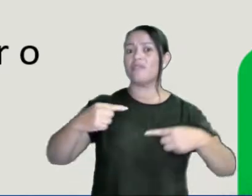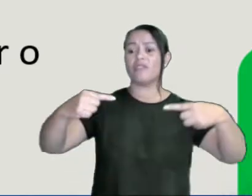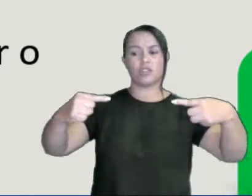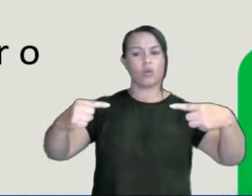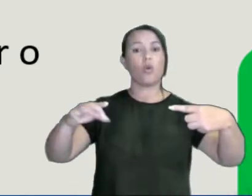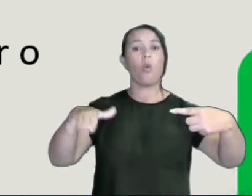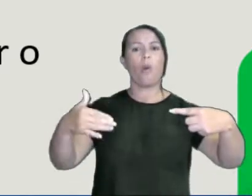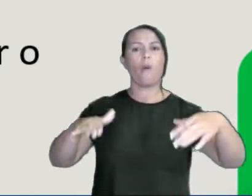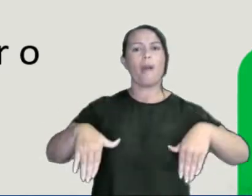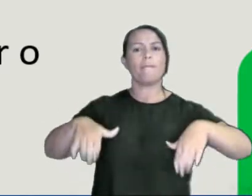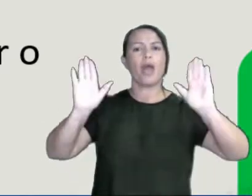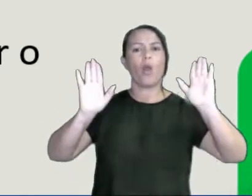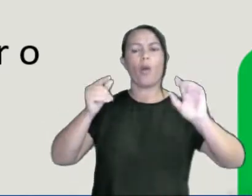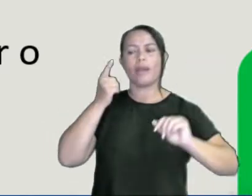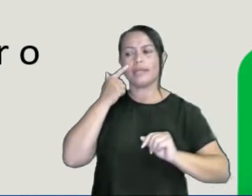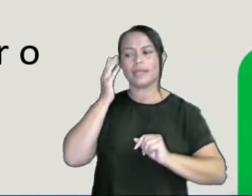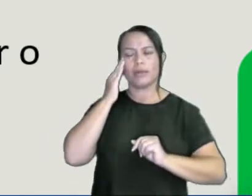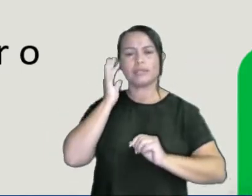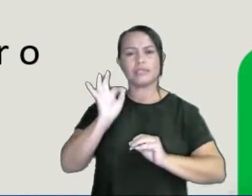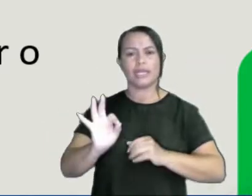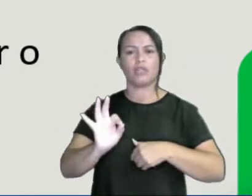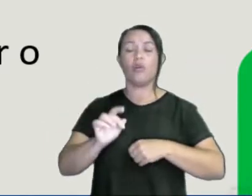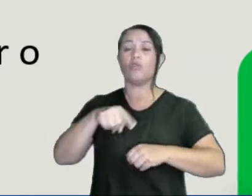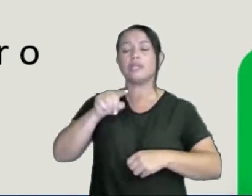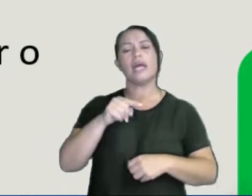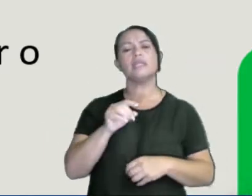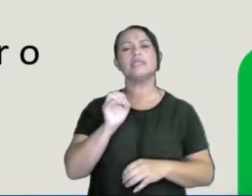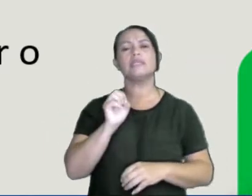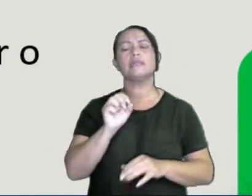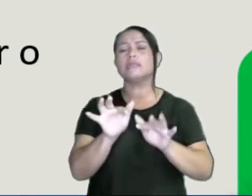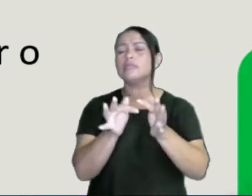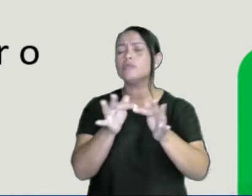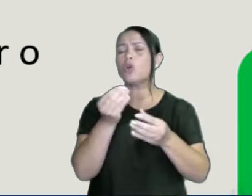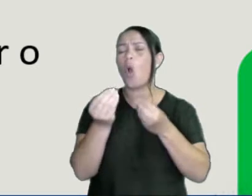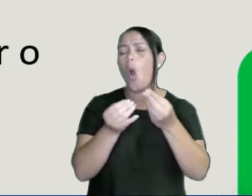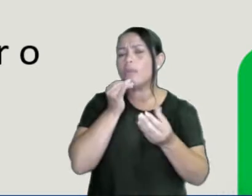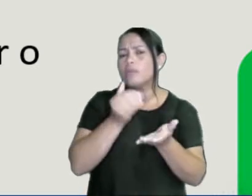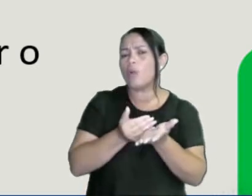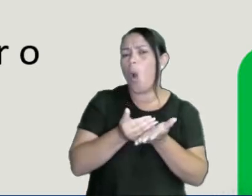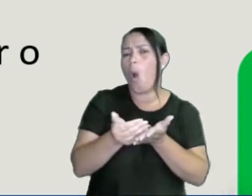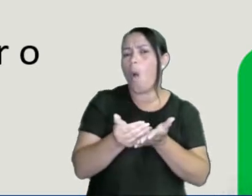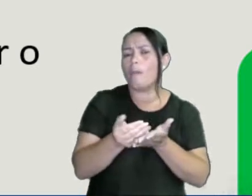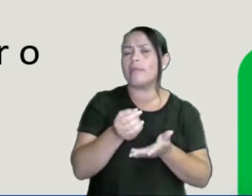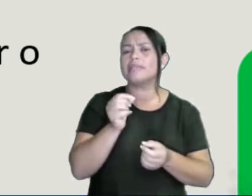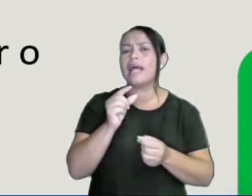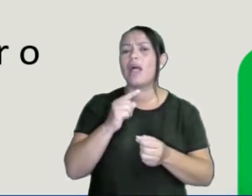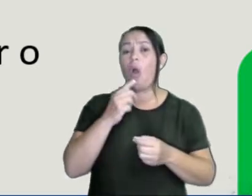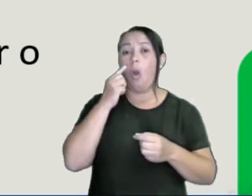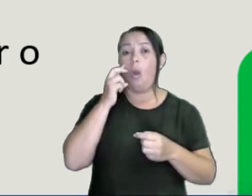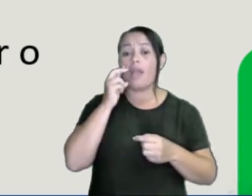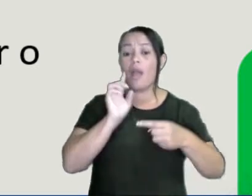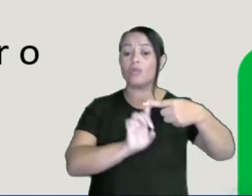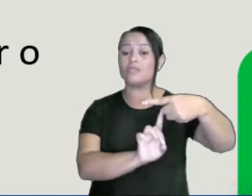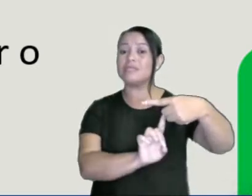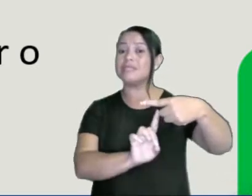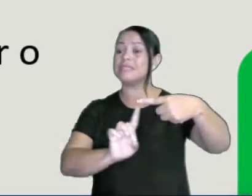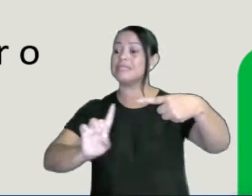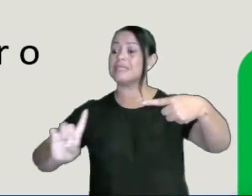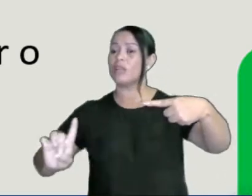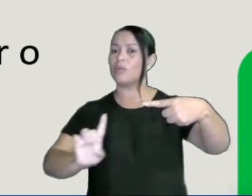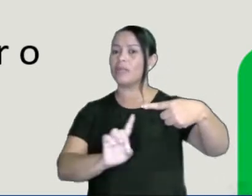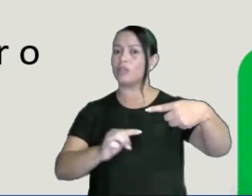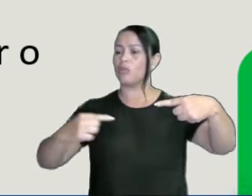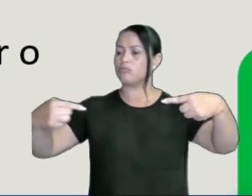a maior, tá certo? Então, basta você, o primeiro passo é você olhar os denominadores, tá